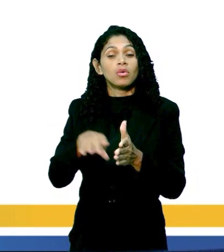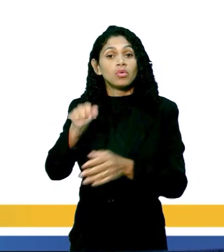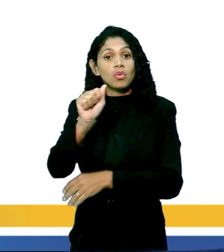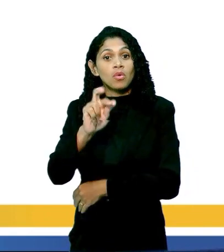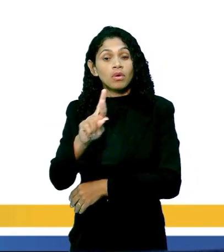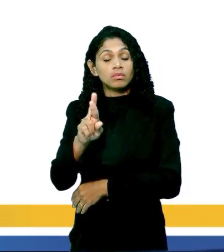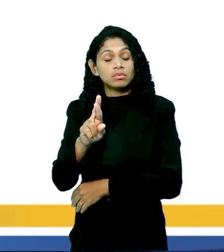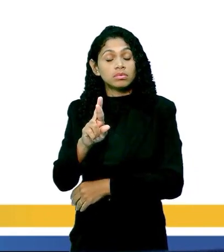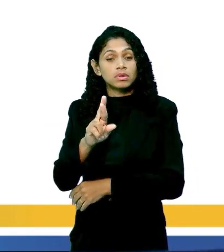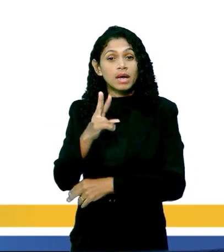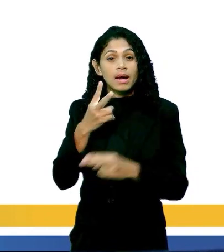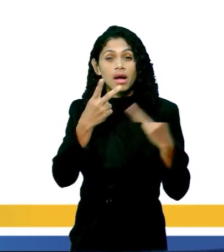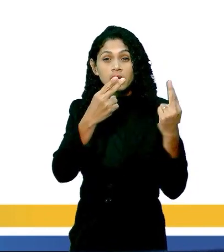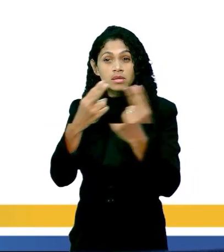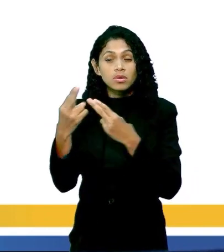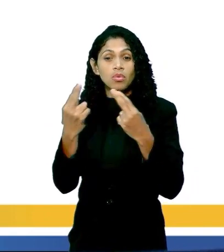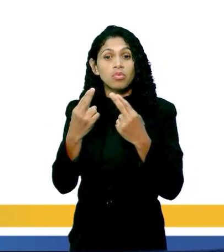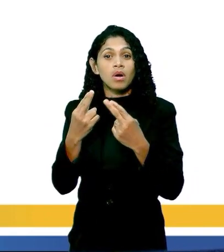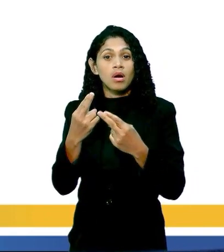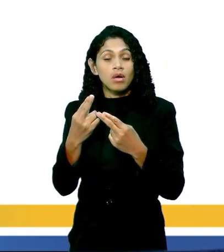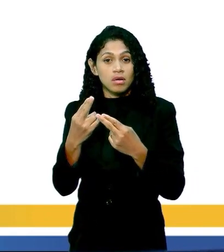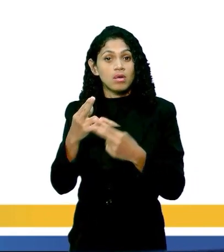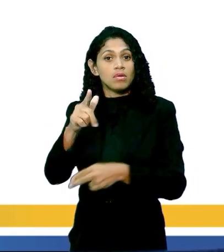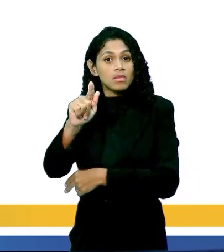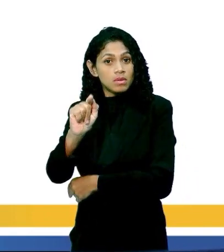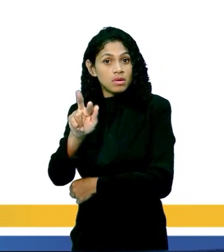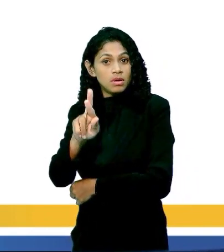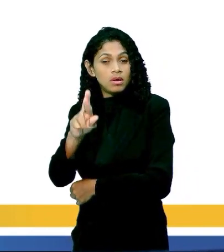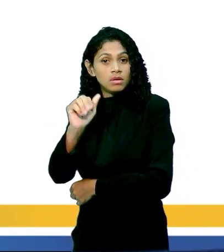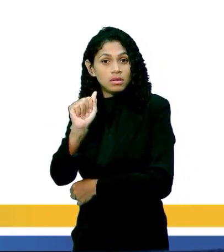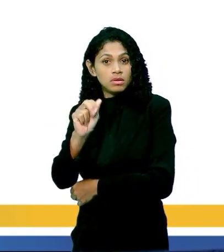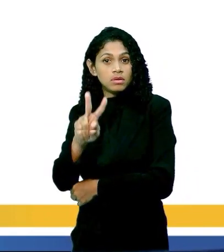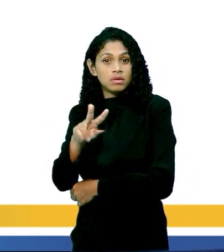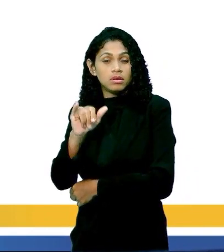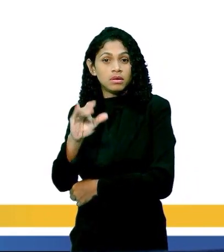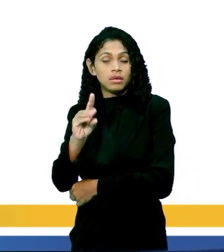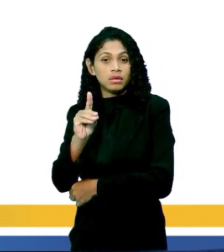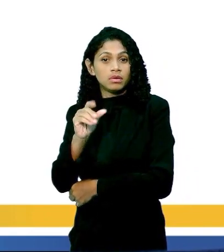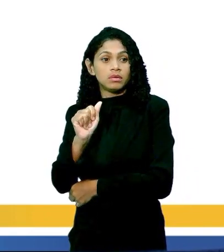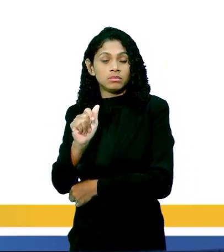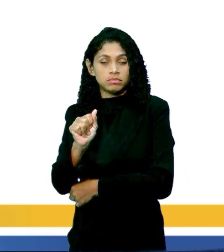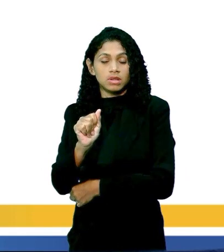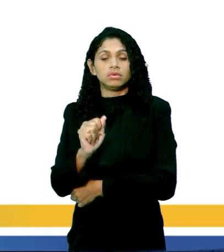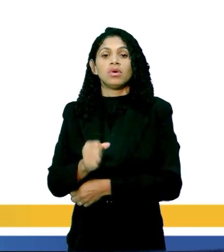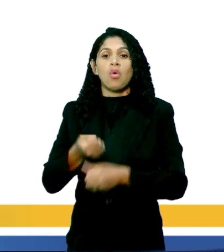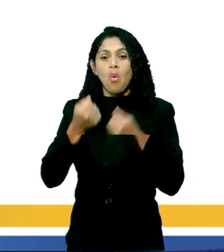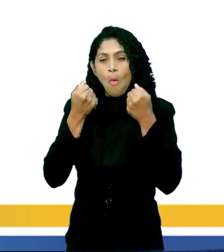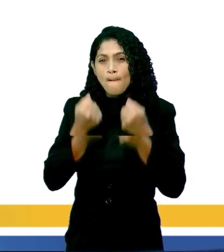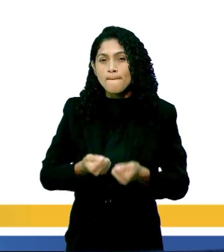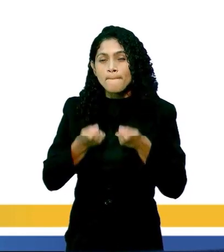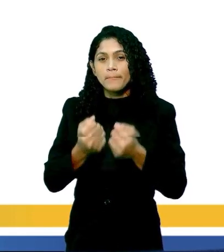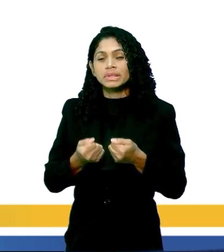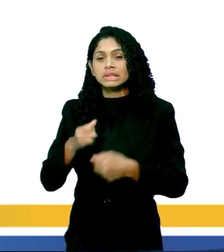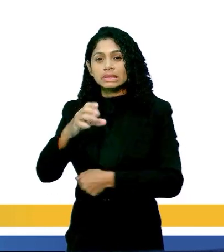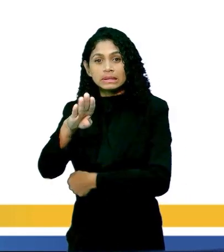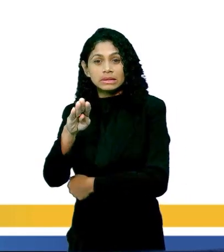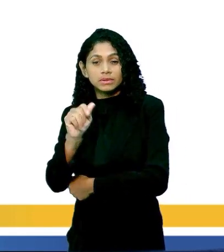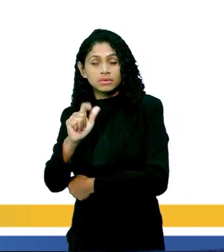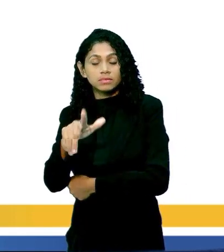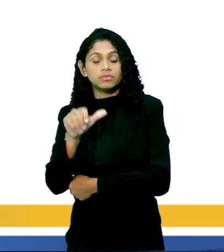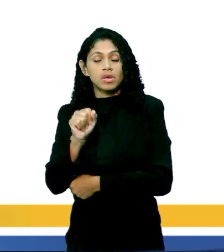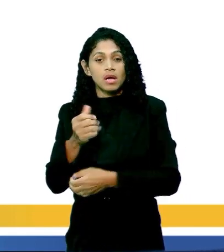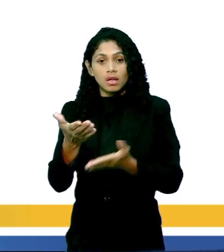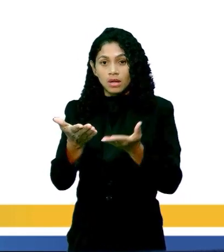se iguala à forma da gravidade. Ou dizendo de outra forma, até o peso da bala e a resistência do ar ficarem